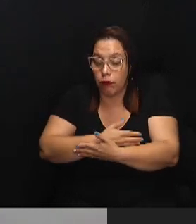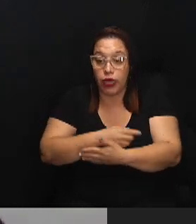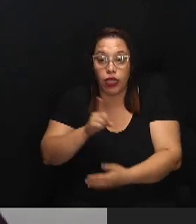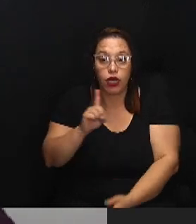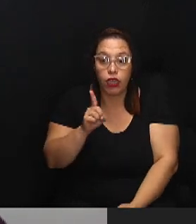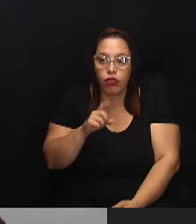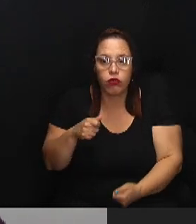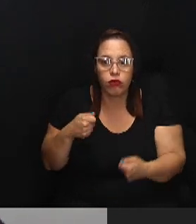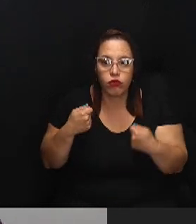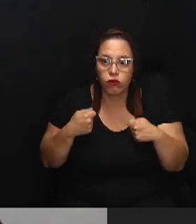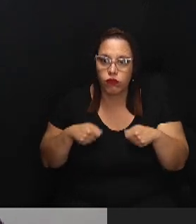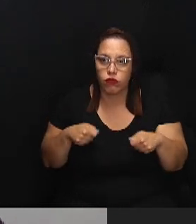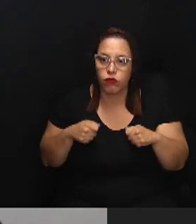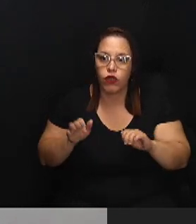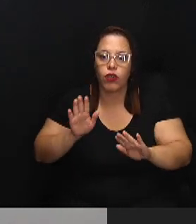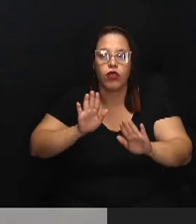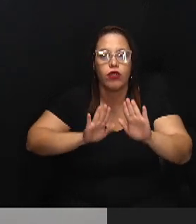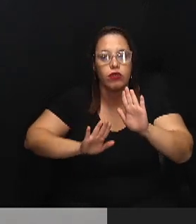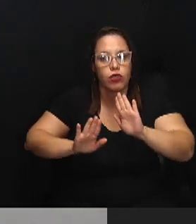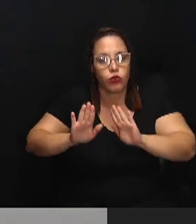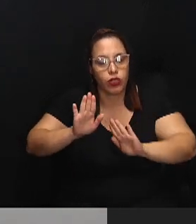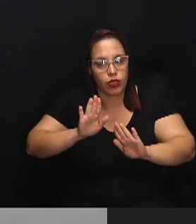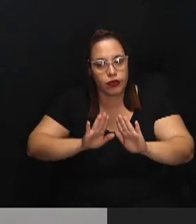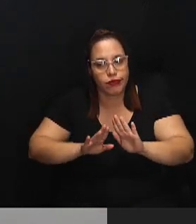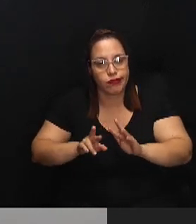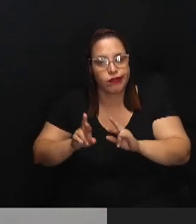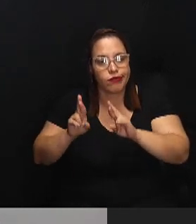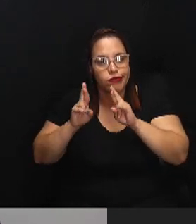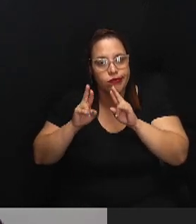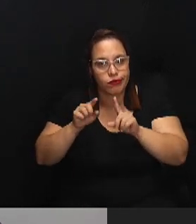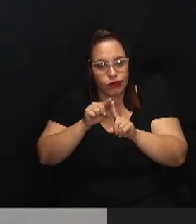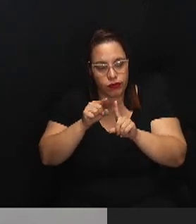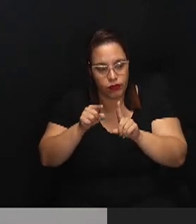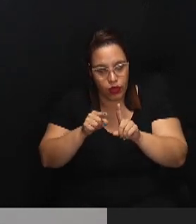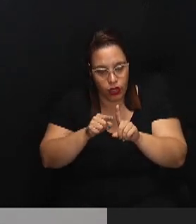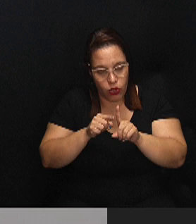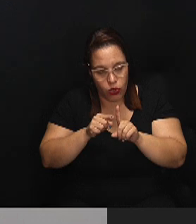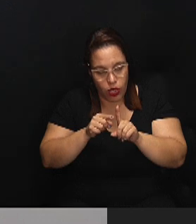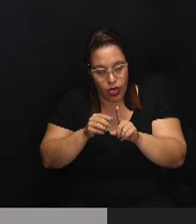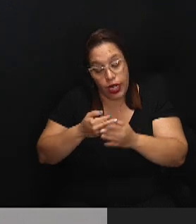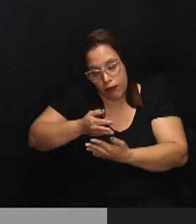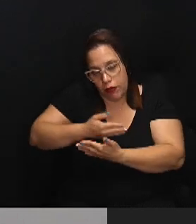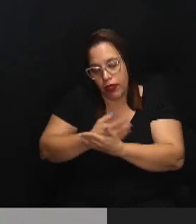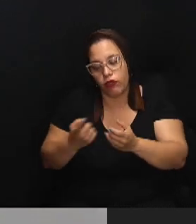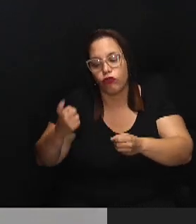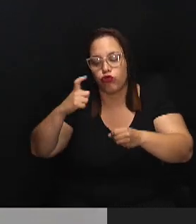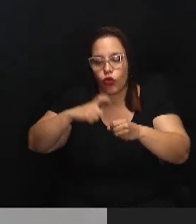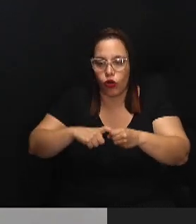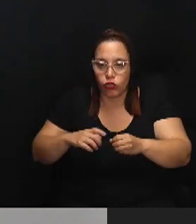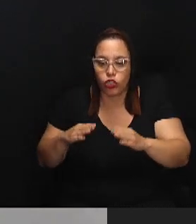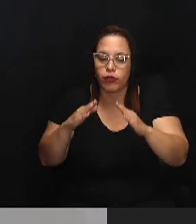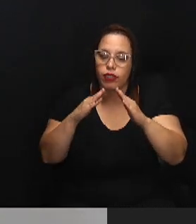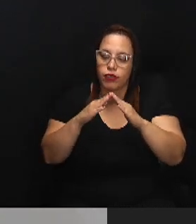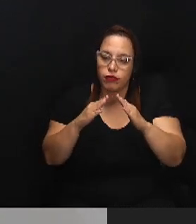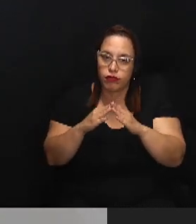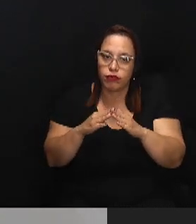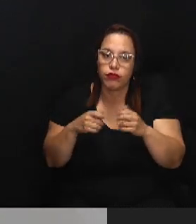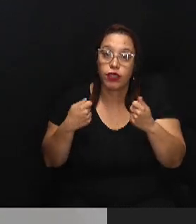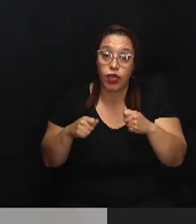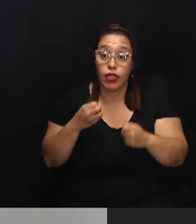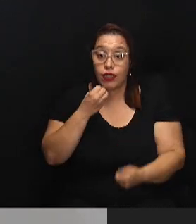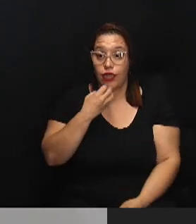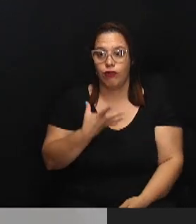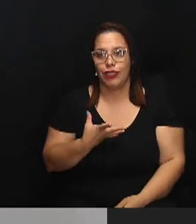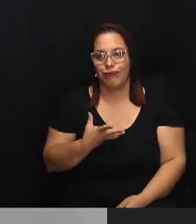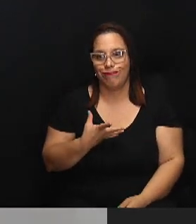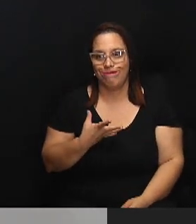que ela precisa se cuidar, porque a gente espera que aquele bebê volte para casa. E quando ele voltar, ela precisa estar bem.